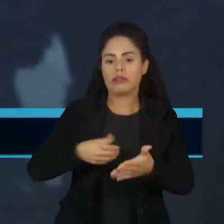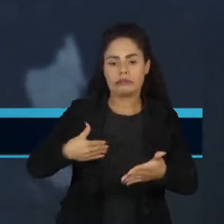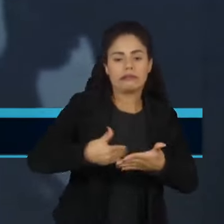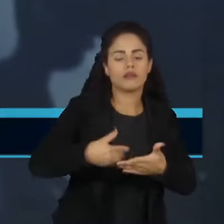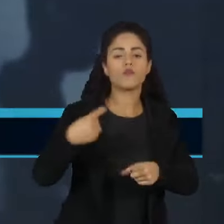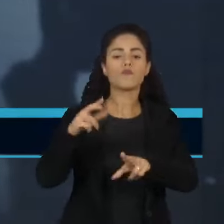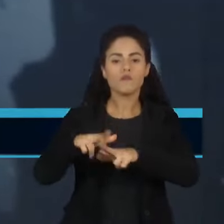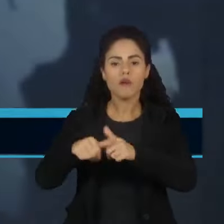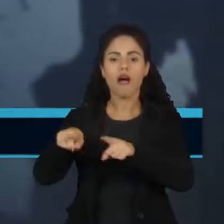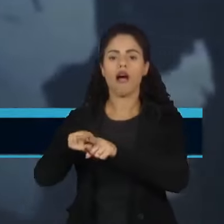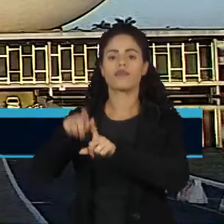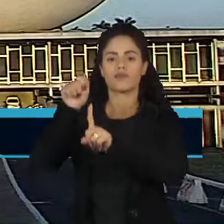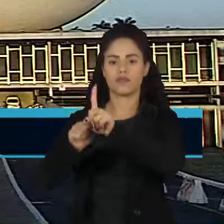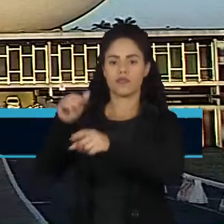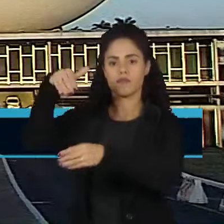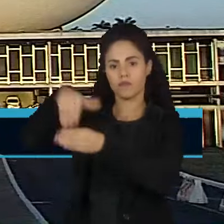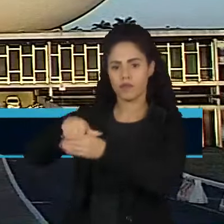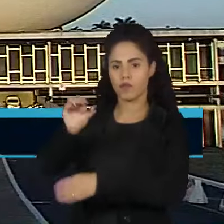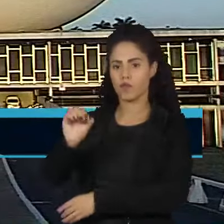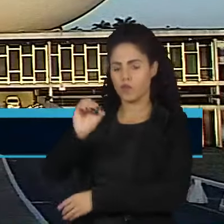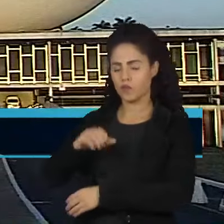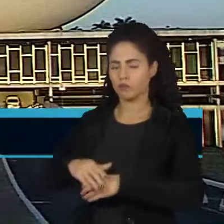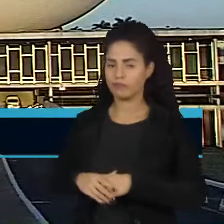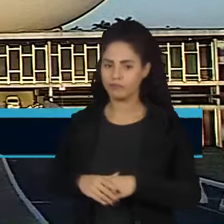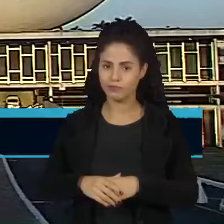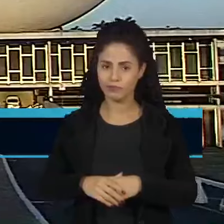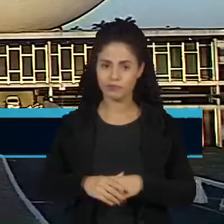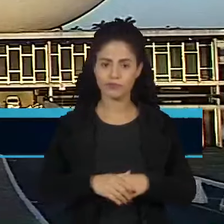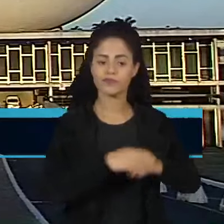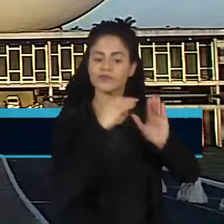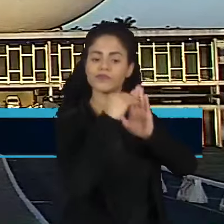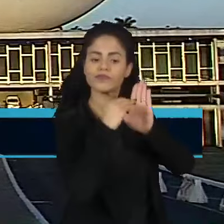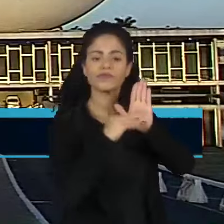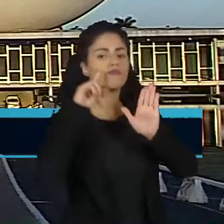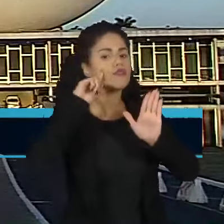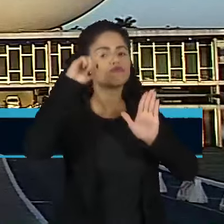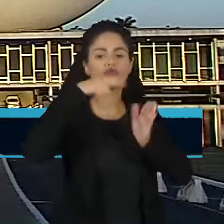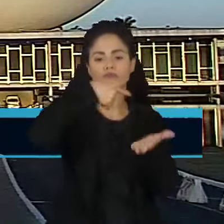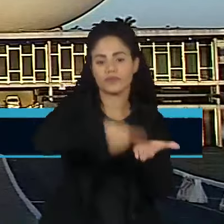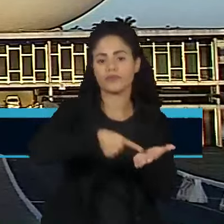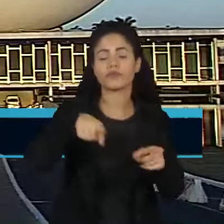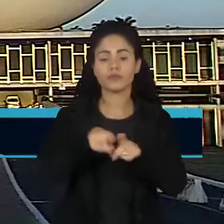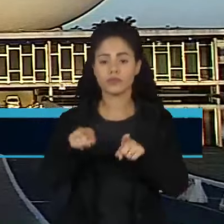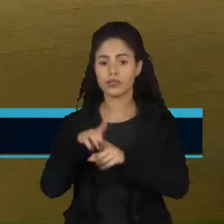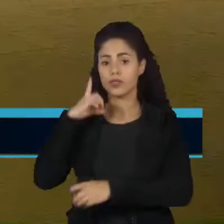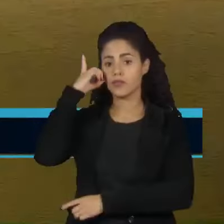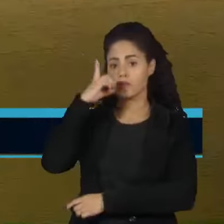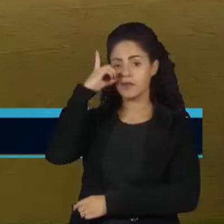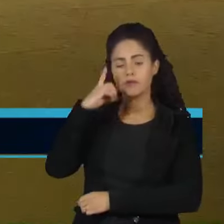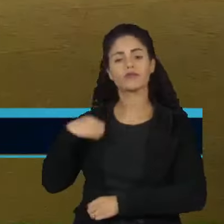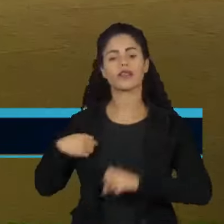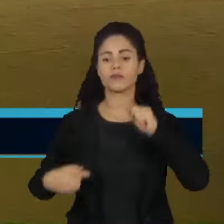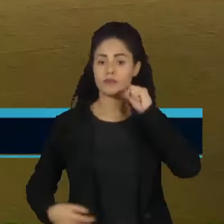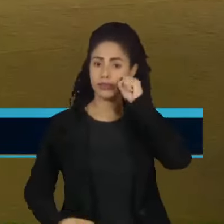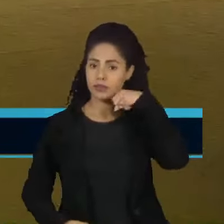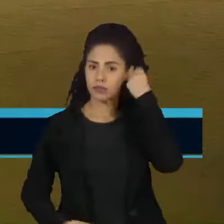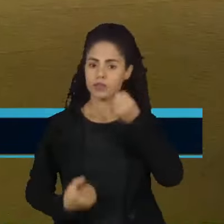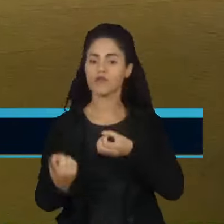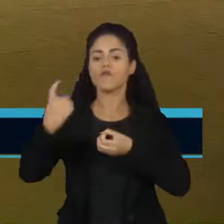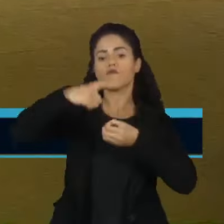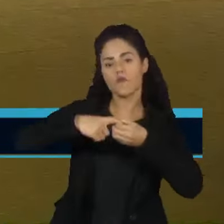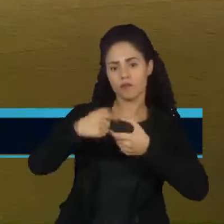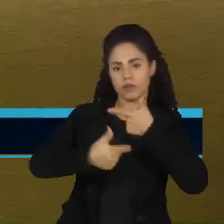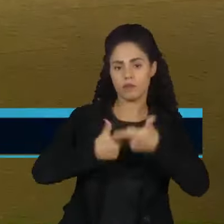eleições municipais de outubro. No calendário oficial, deputados e senadores deveriam retornar